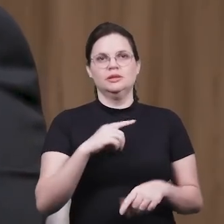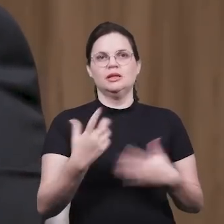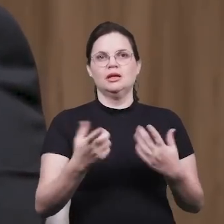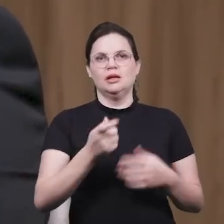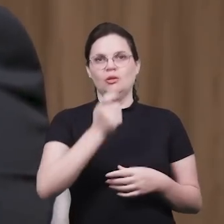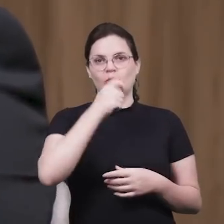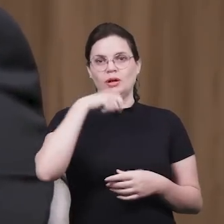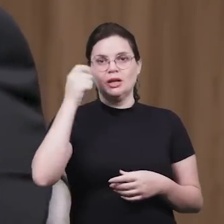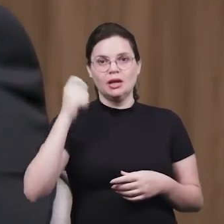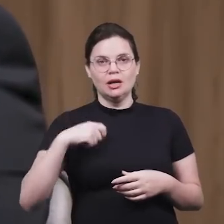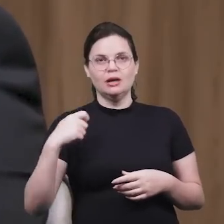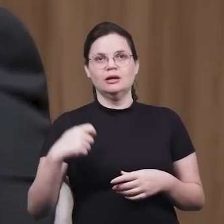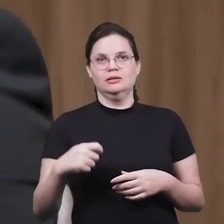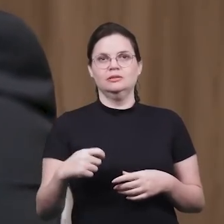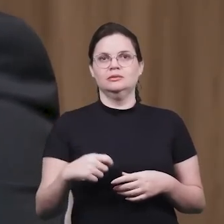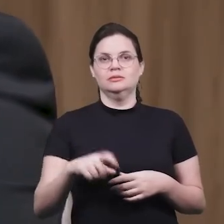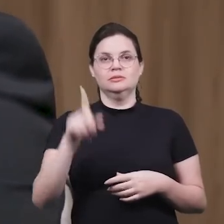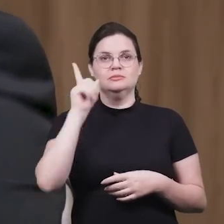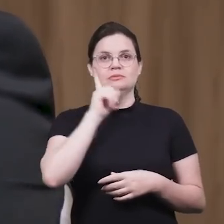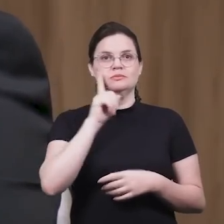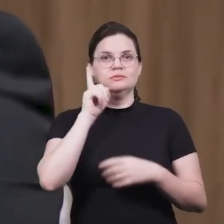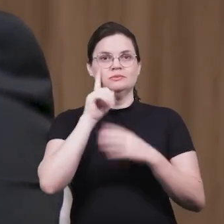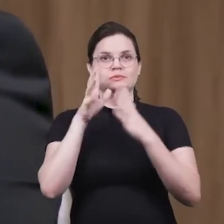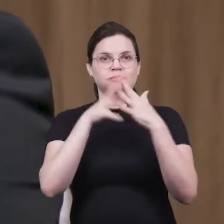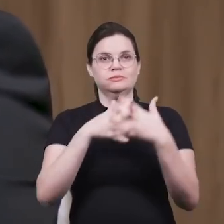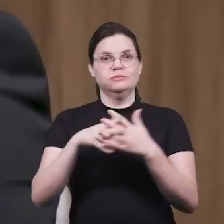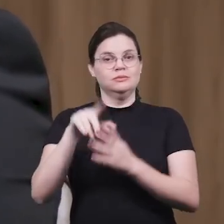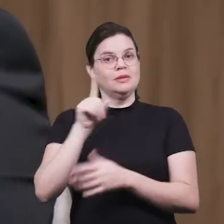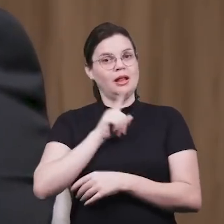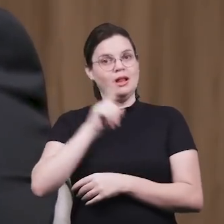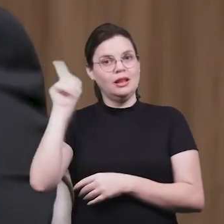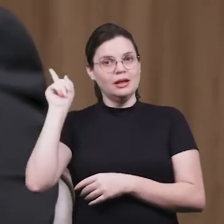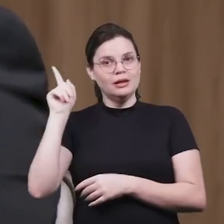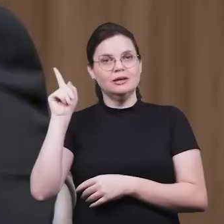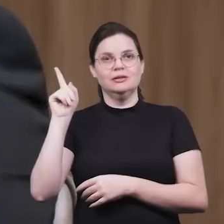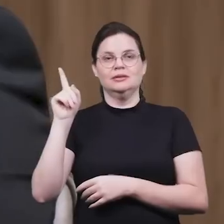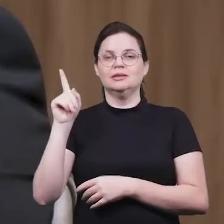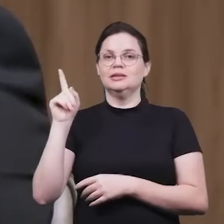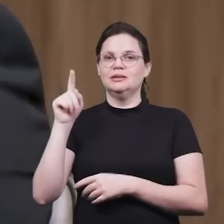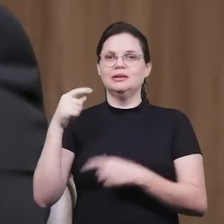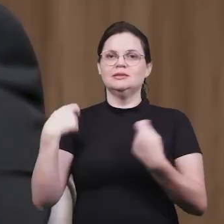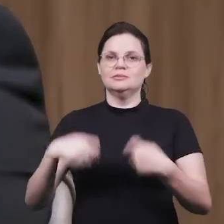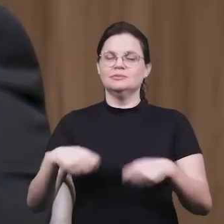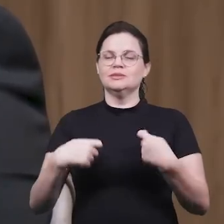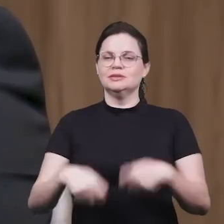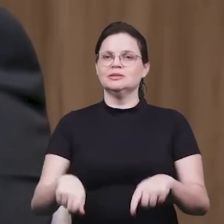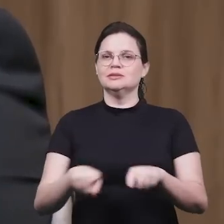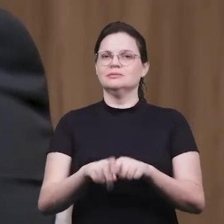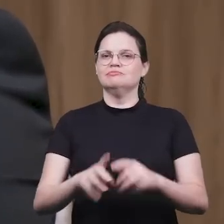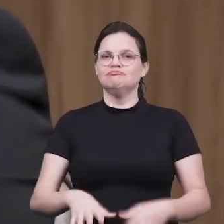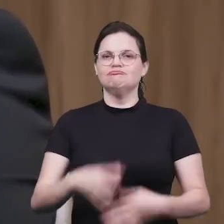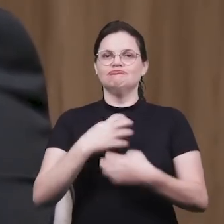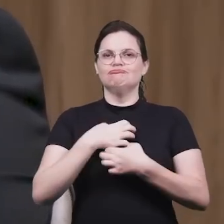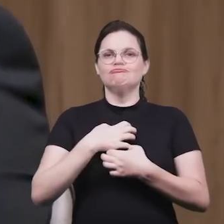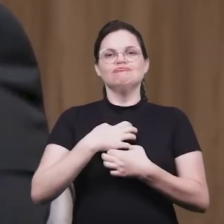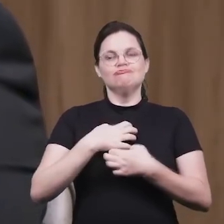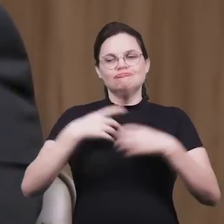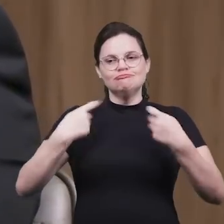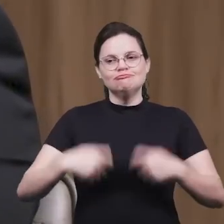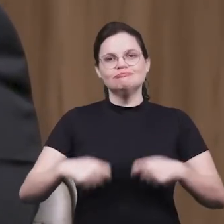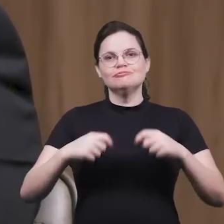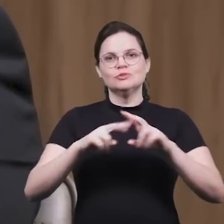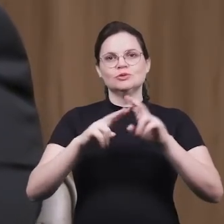exemplo, lá nos Estados Unidos, que, né, estão necessitados de ouvir, né, falar da obra. Então,